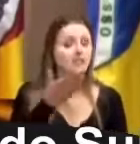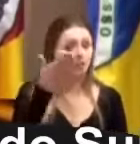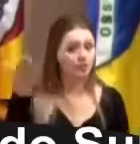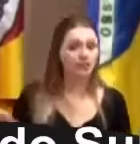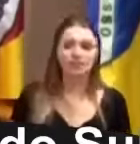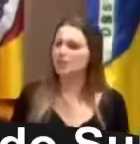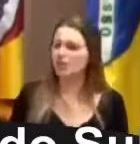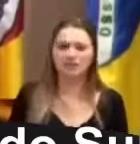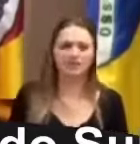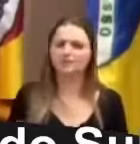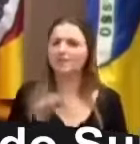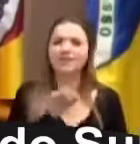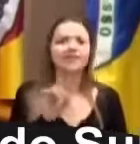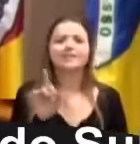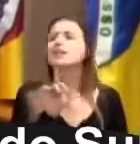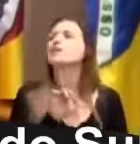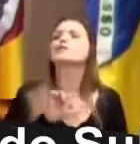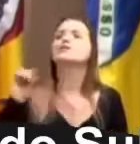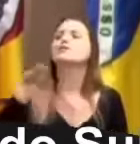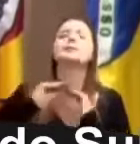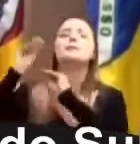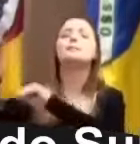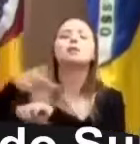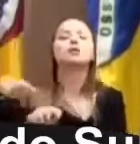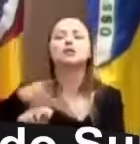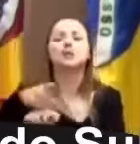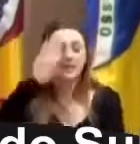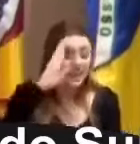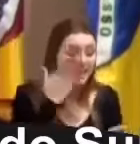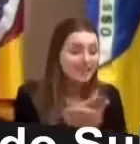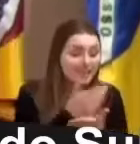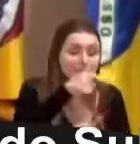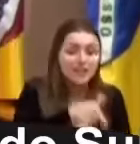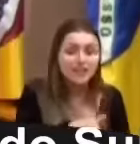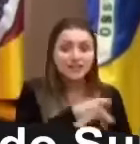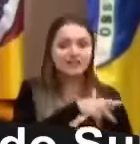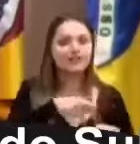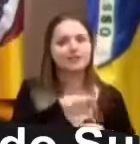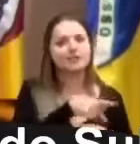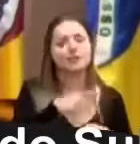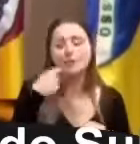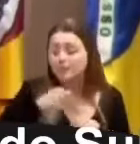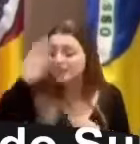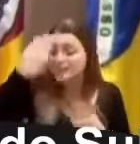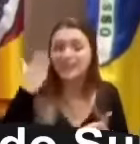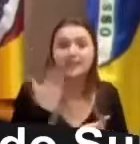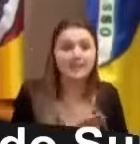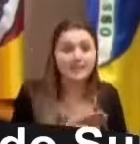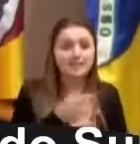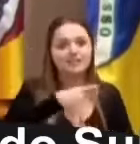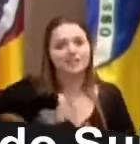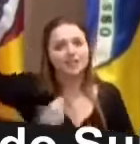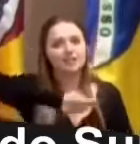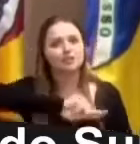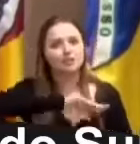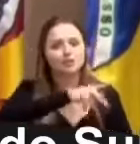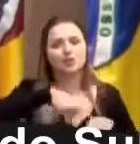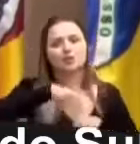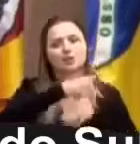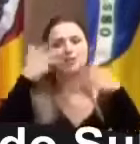Meus jovens, não saiam do país. Tenham confiança no Brasil. Temos que ter confiança nesse